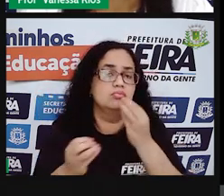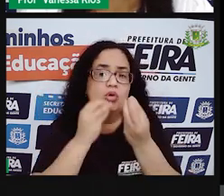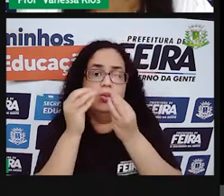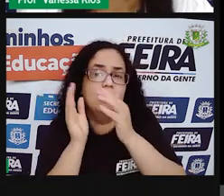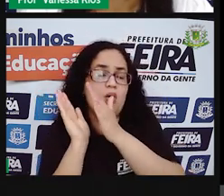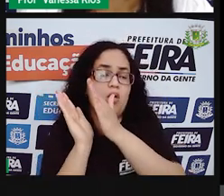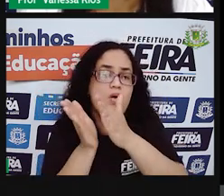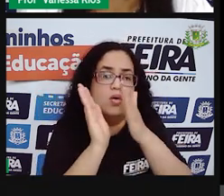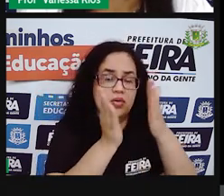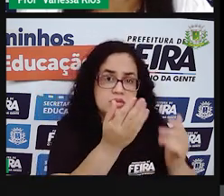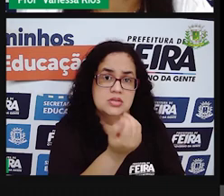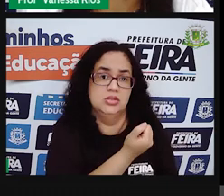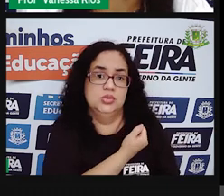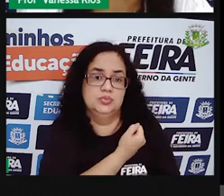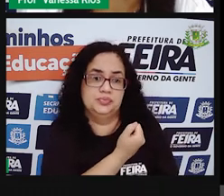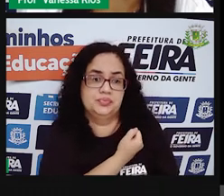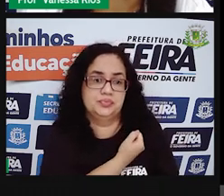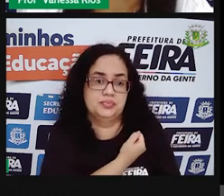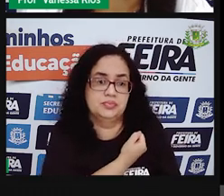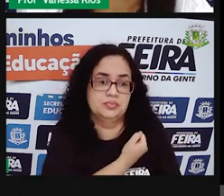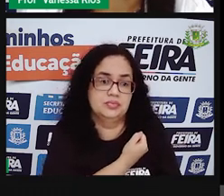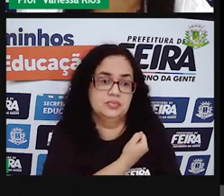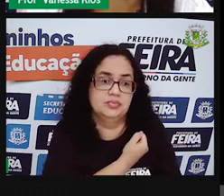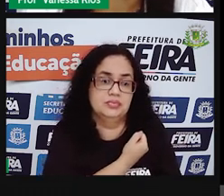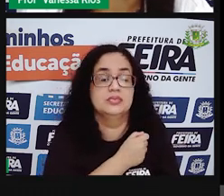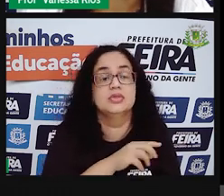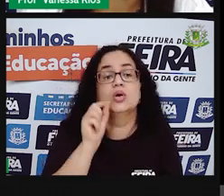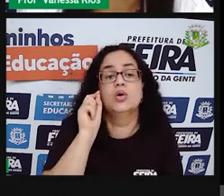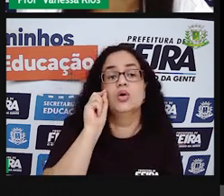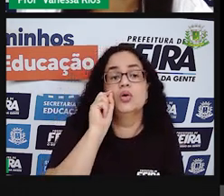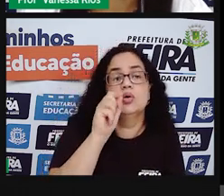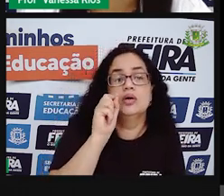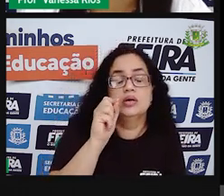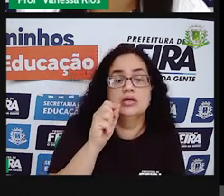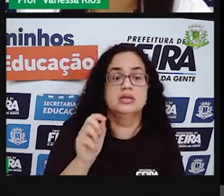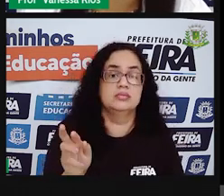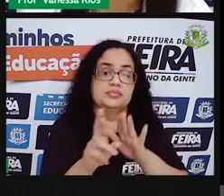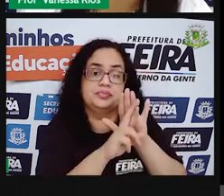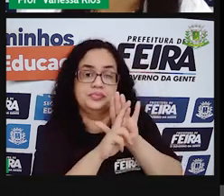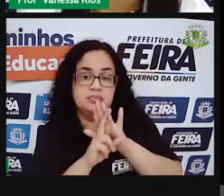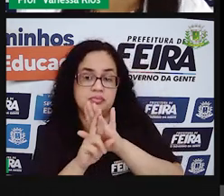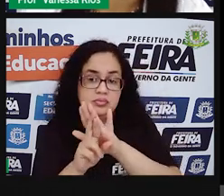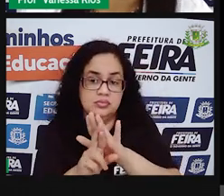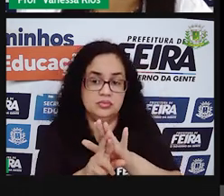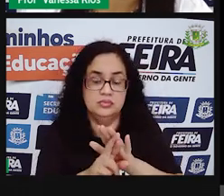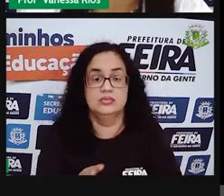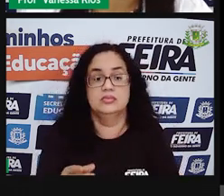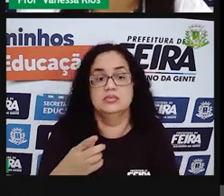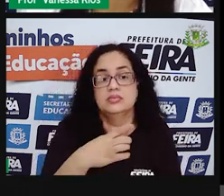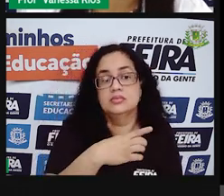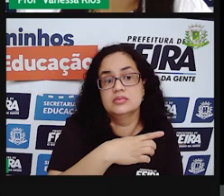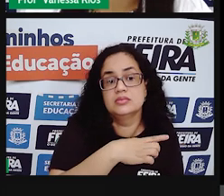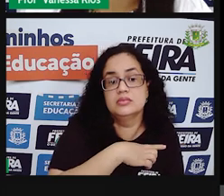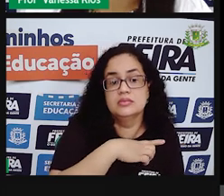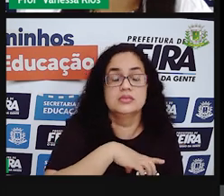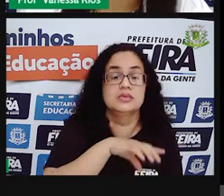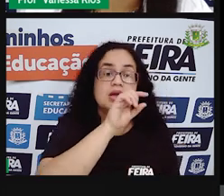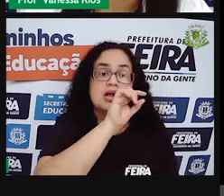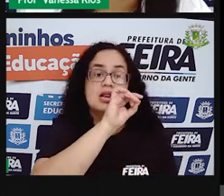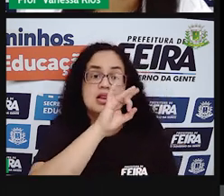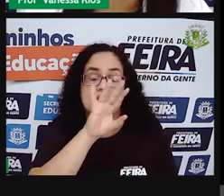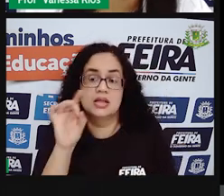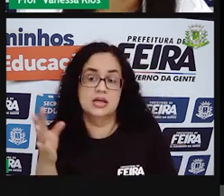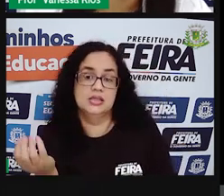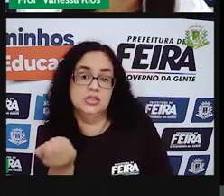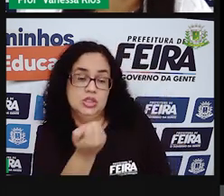padrão, padrão numérico, que é justamente o que determina a regularidade do aparecimento de cada